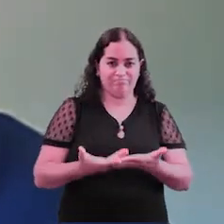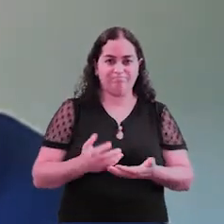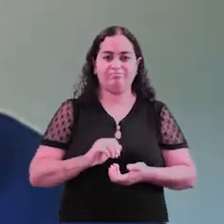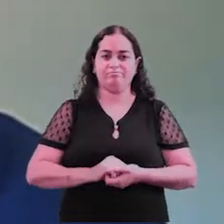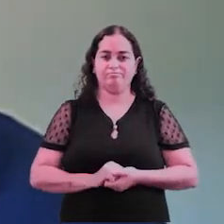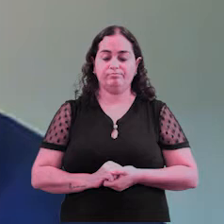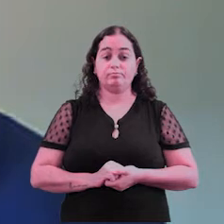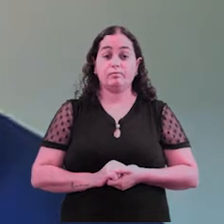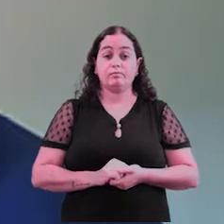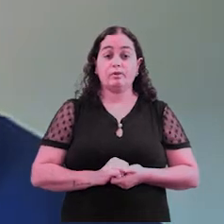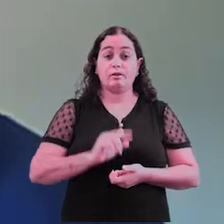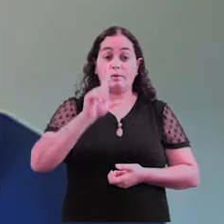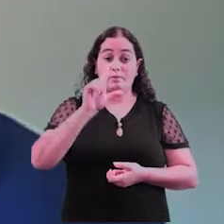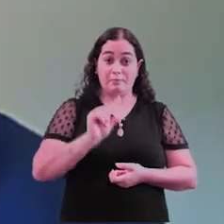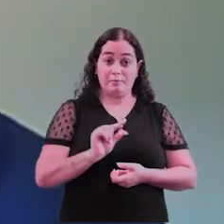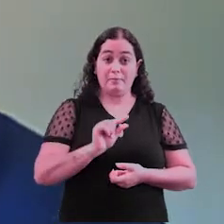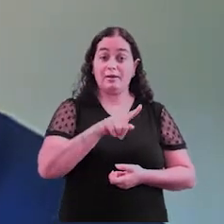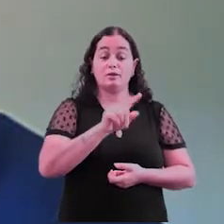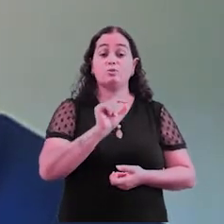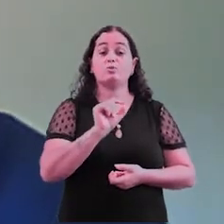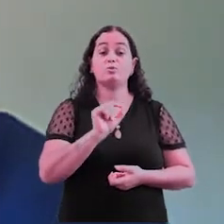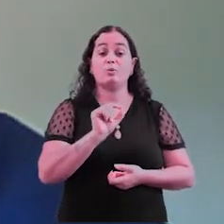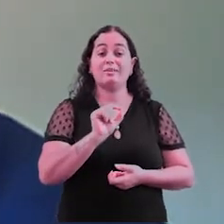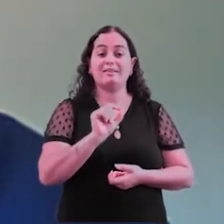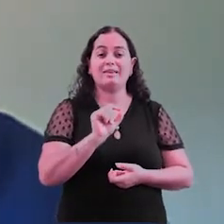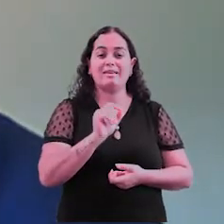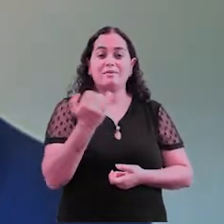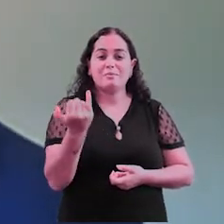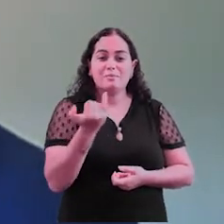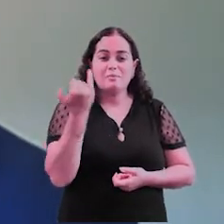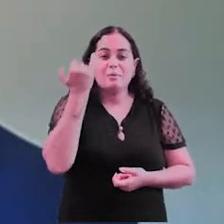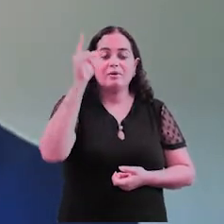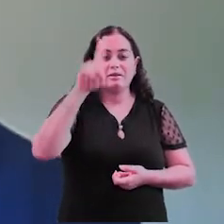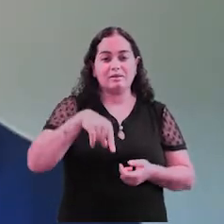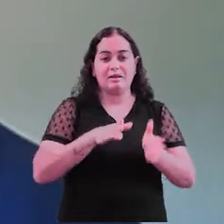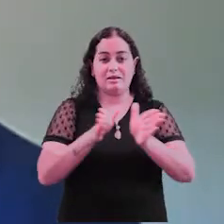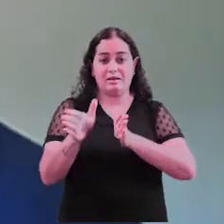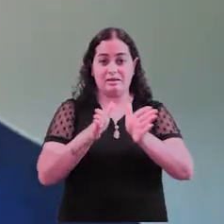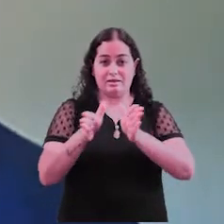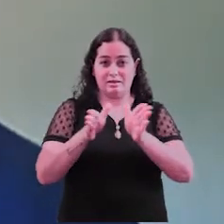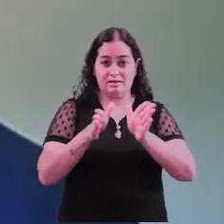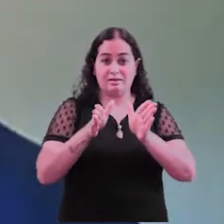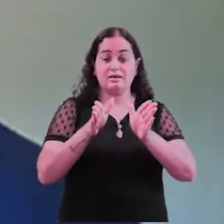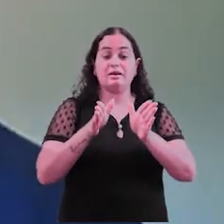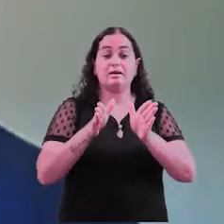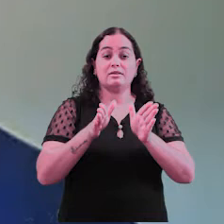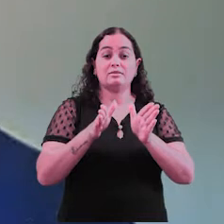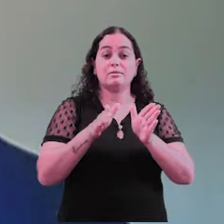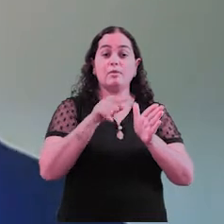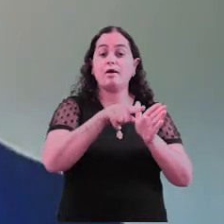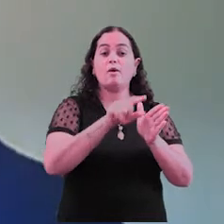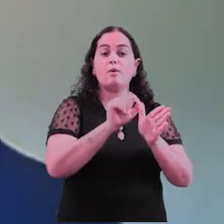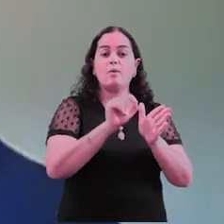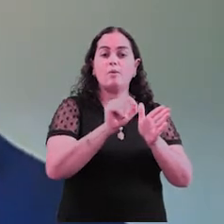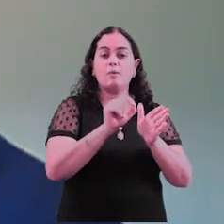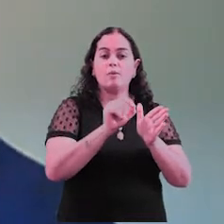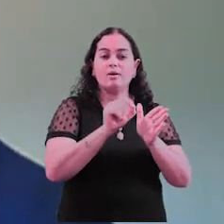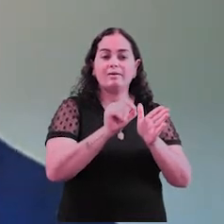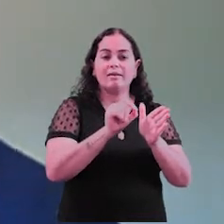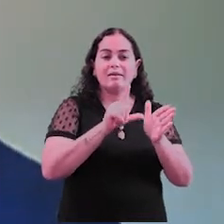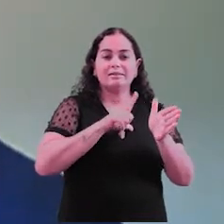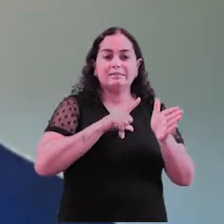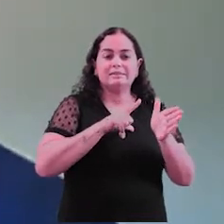exposições. Menos expressivas ainda são as acessibilidades atitudinal, aquela que